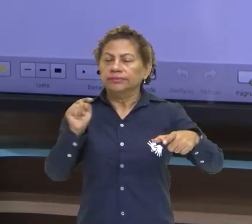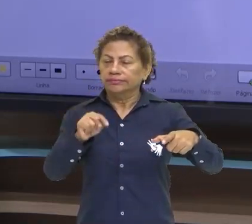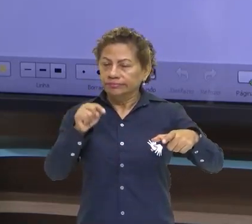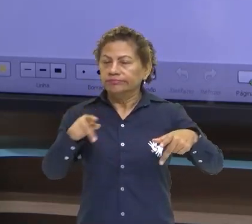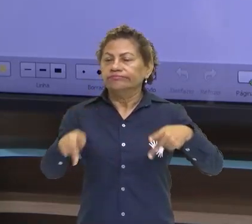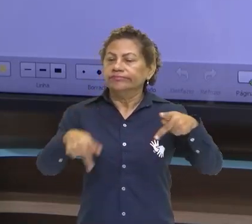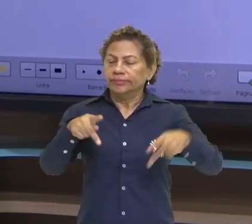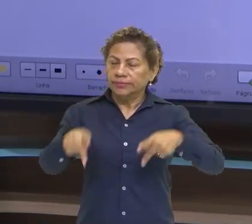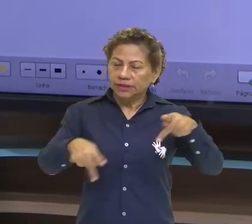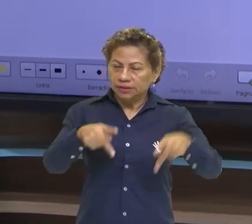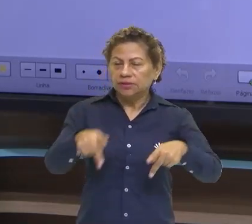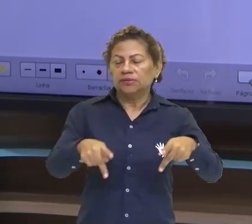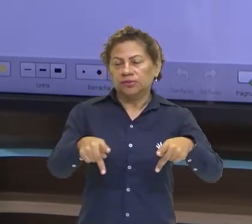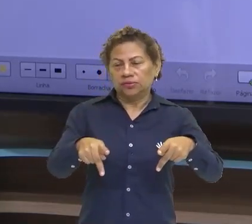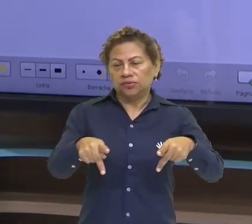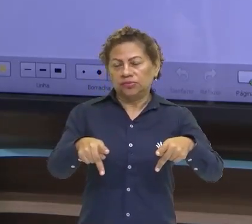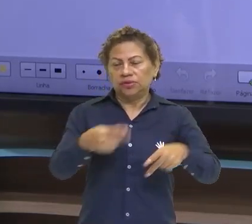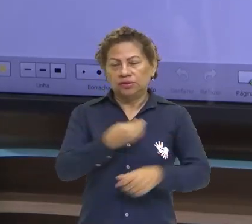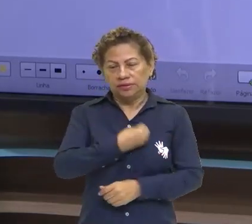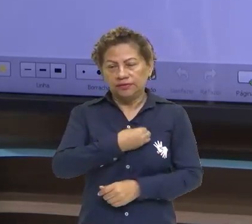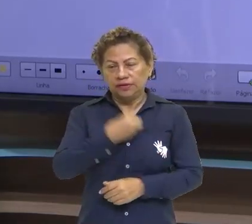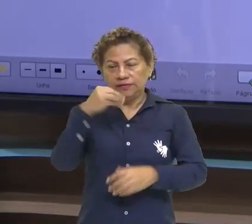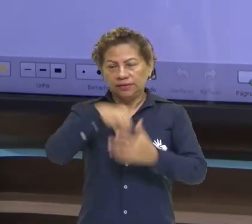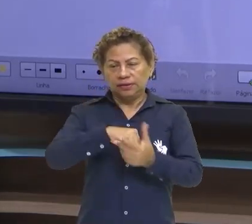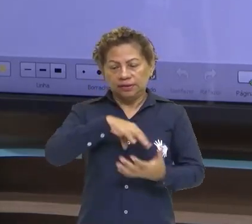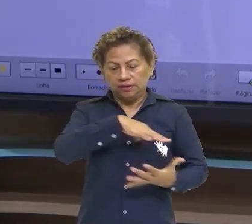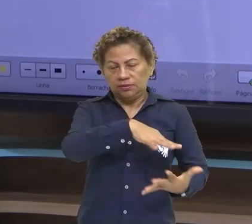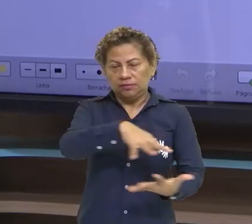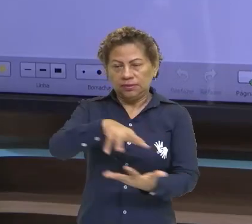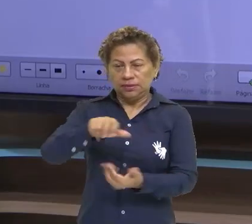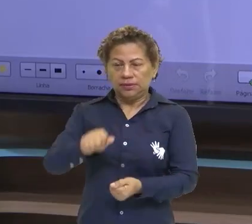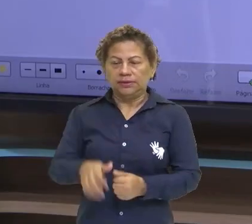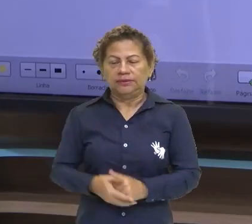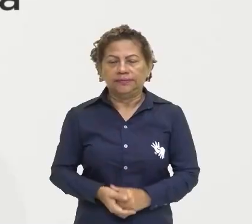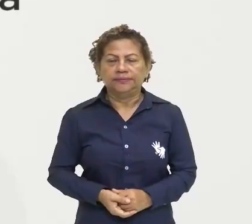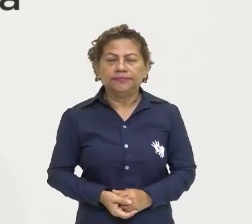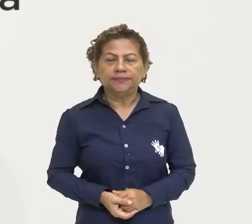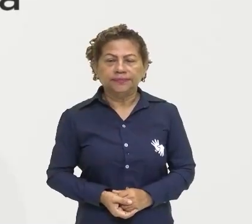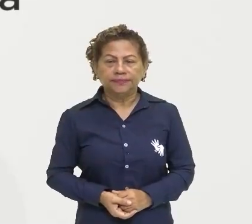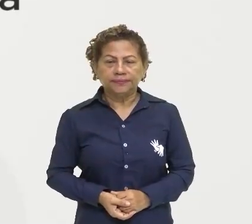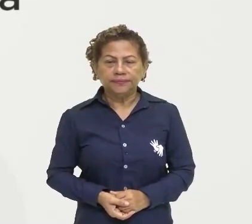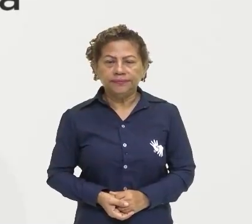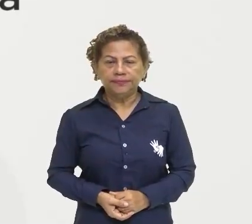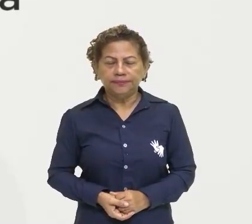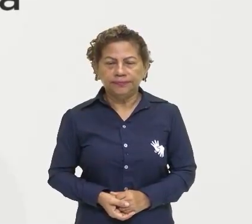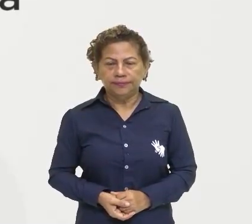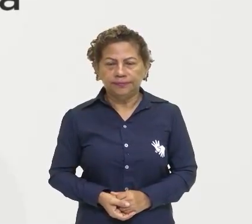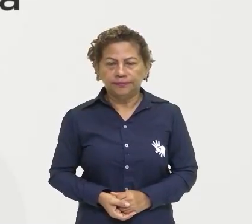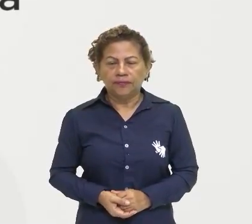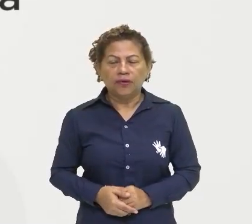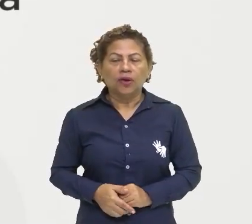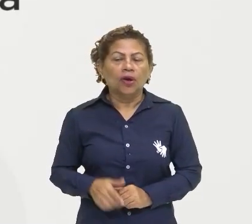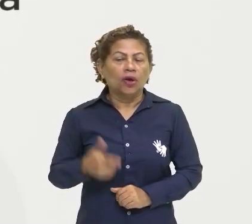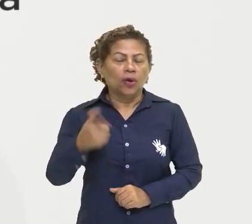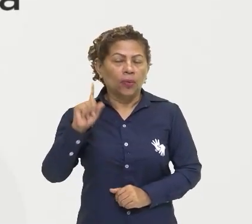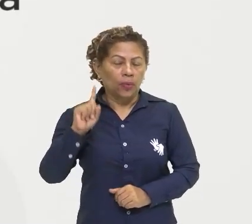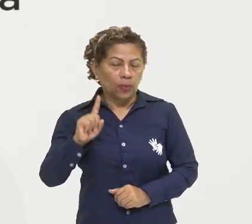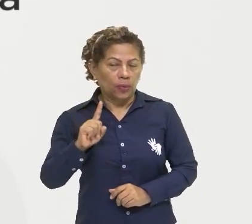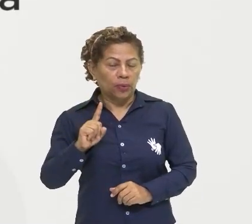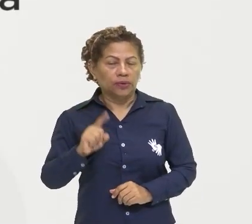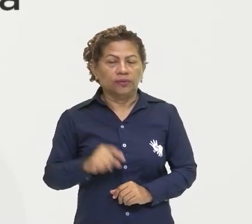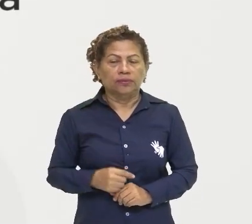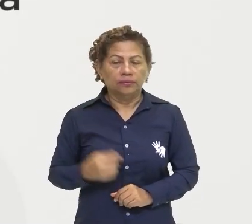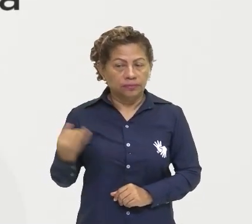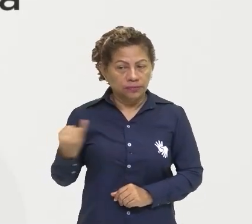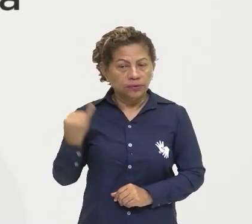populacional de pessoas vivendo no nosso planeta, certo? Vamos continuar? Outro ponto importante é que,